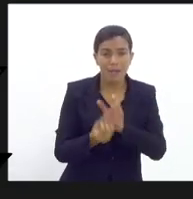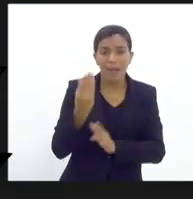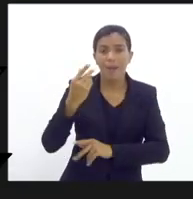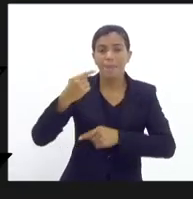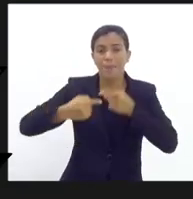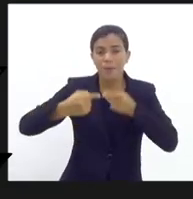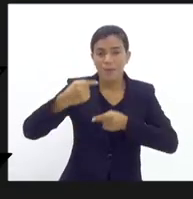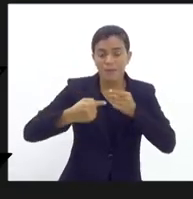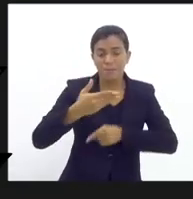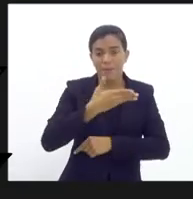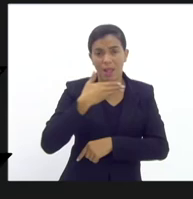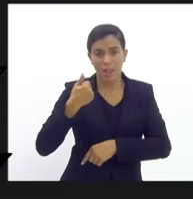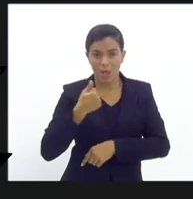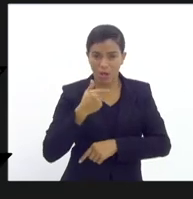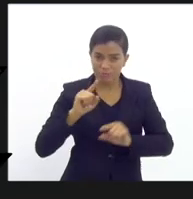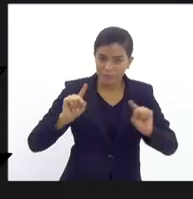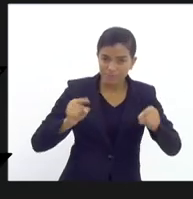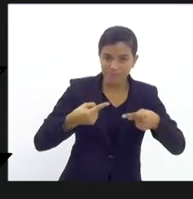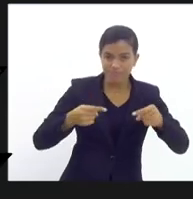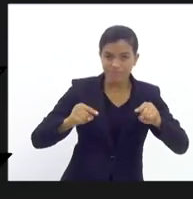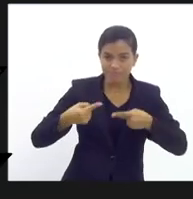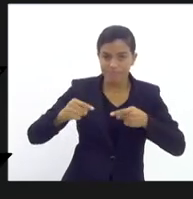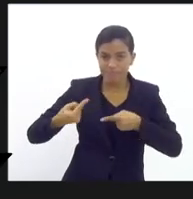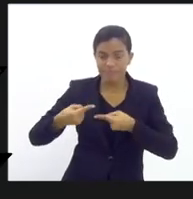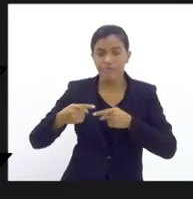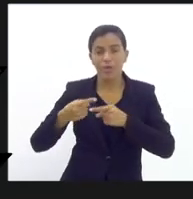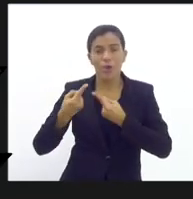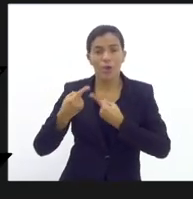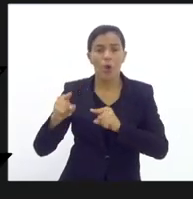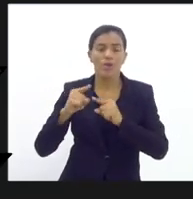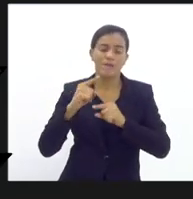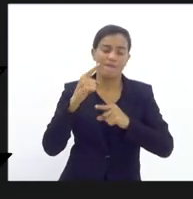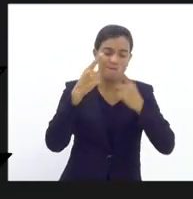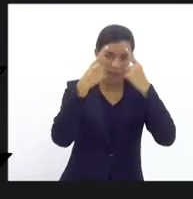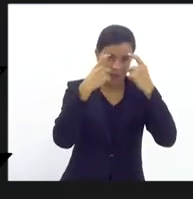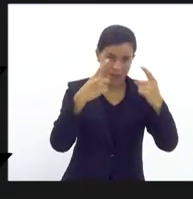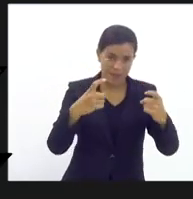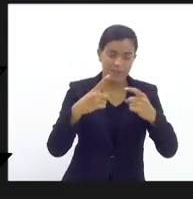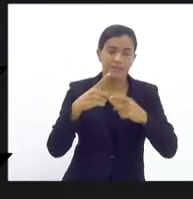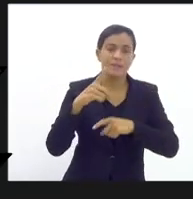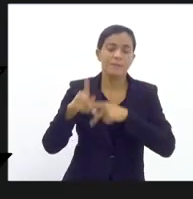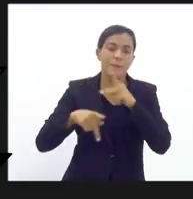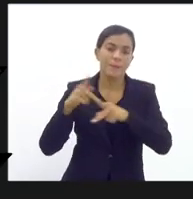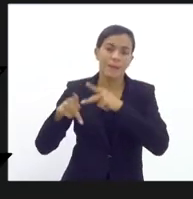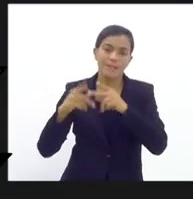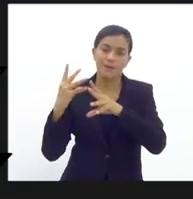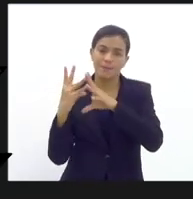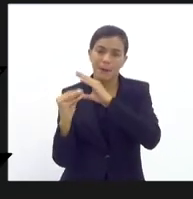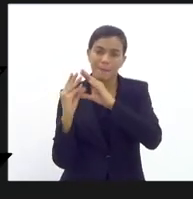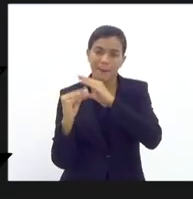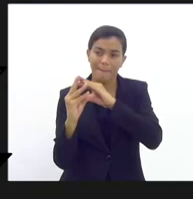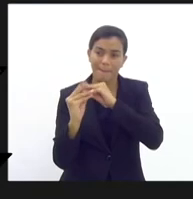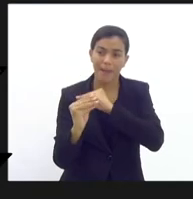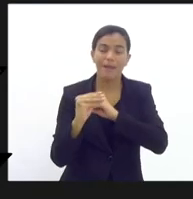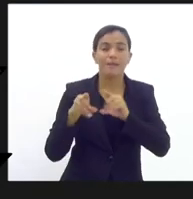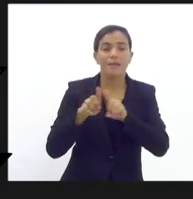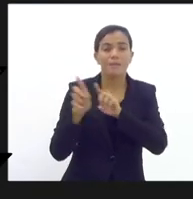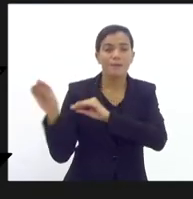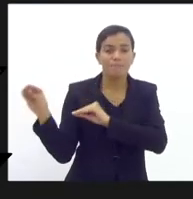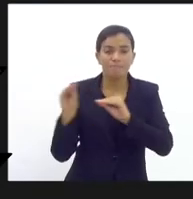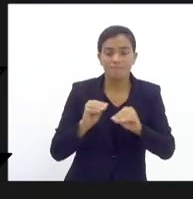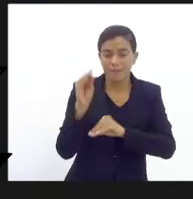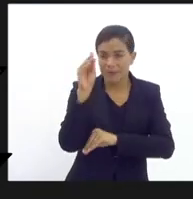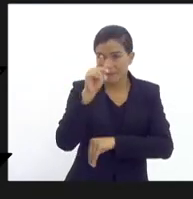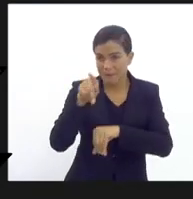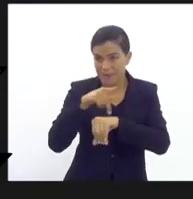para enfrentar os desafios dessa agenda de violência contra a população migrante refugiada então assim isso é uma prioridade